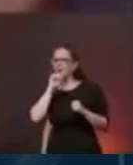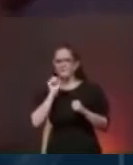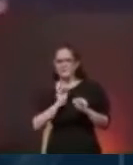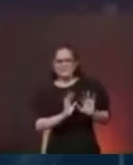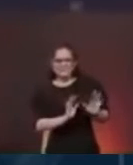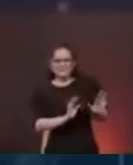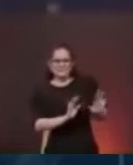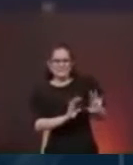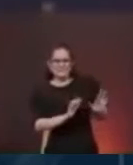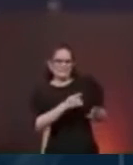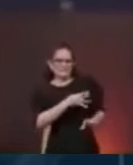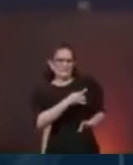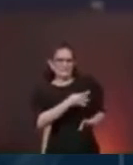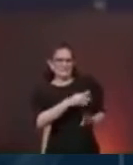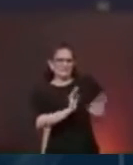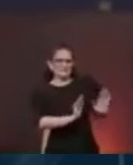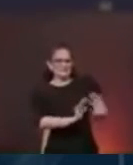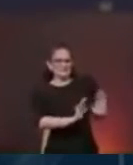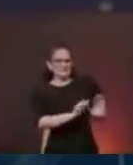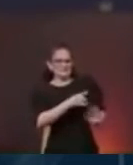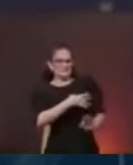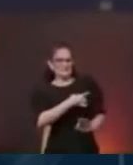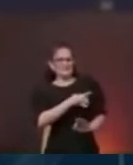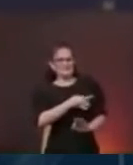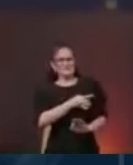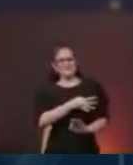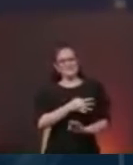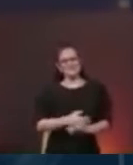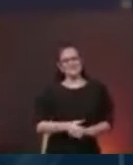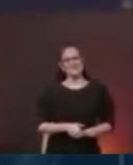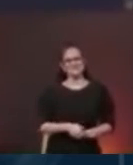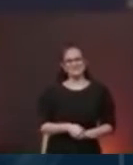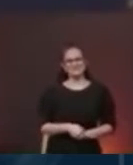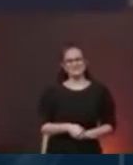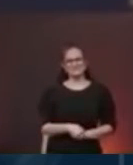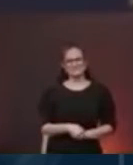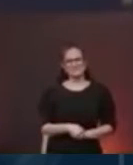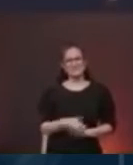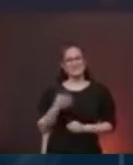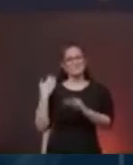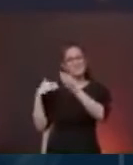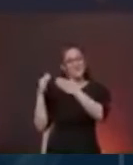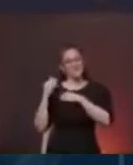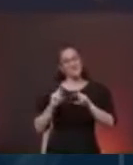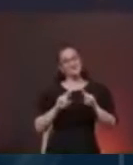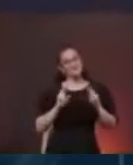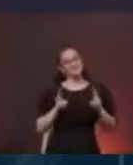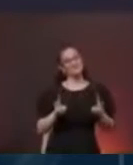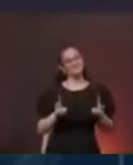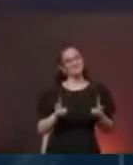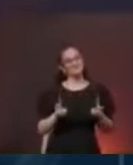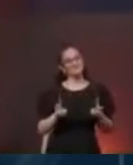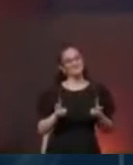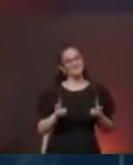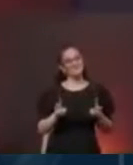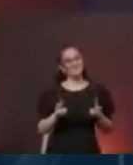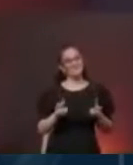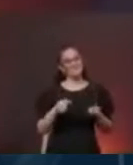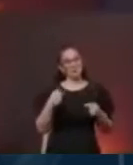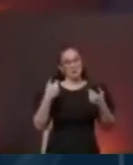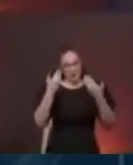Era ou não era? Era. E olha o que nós nos